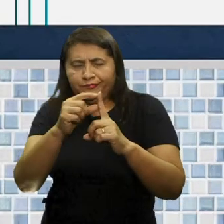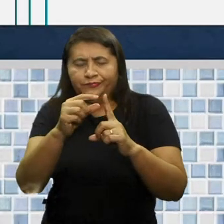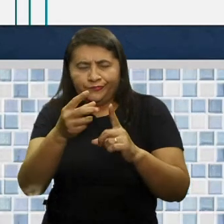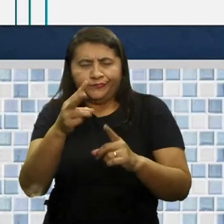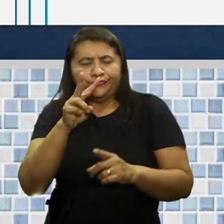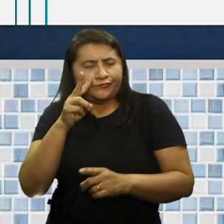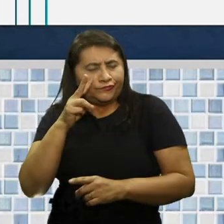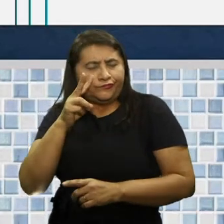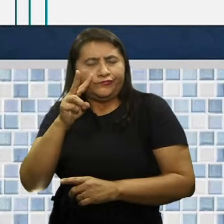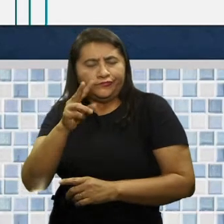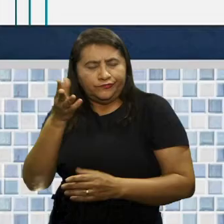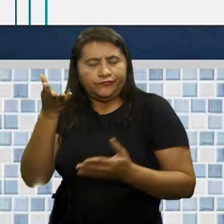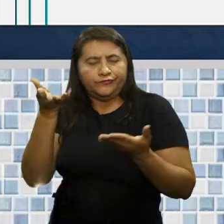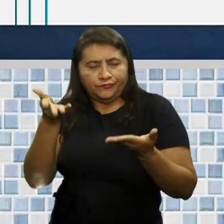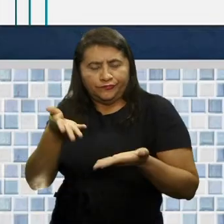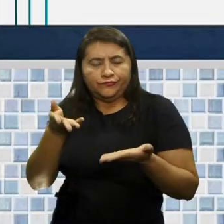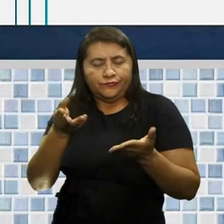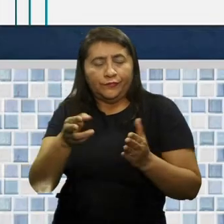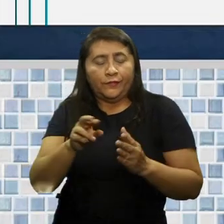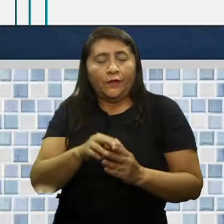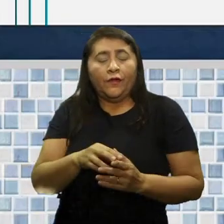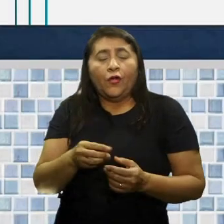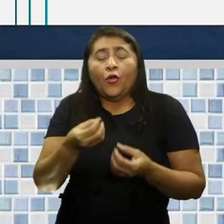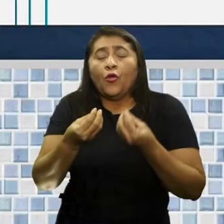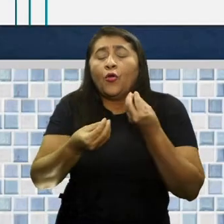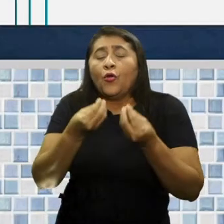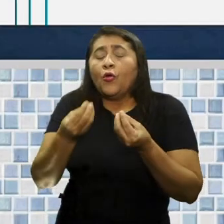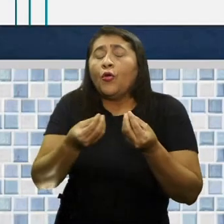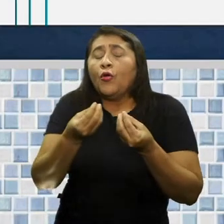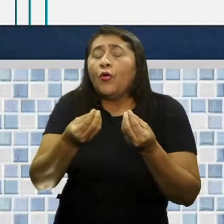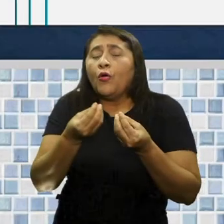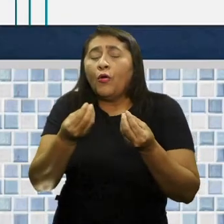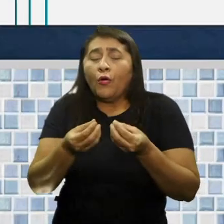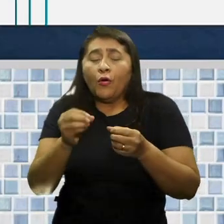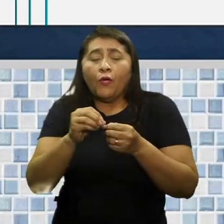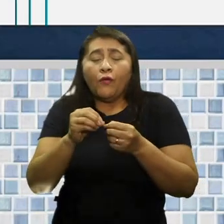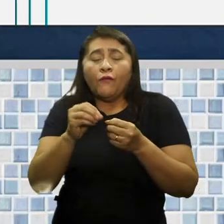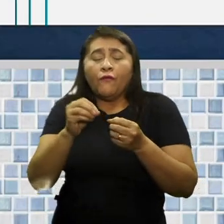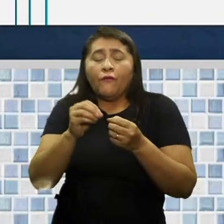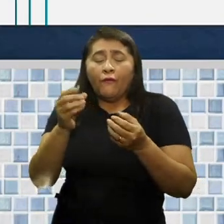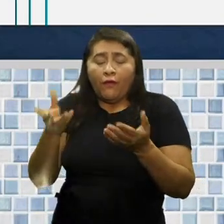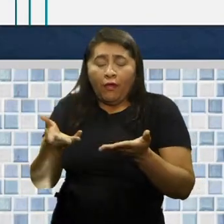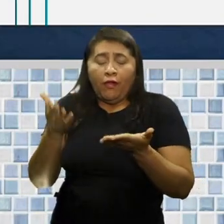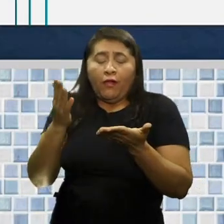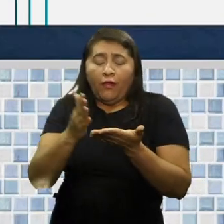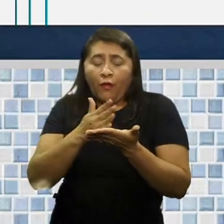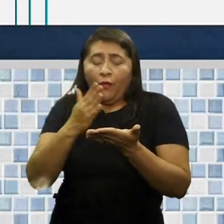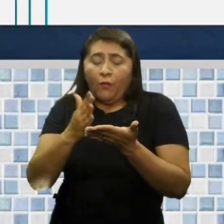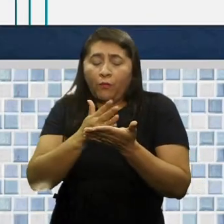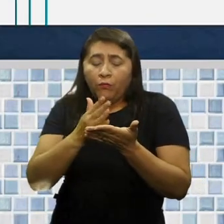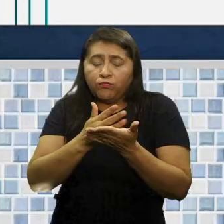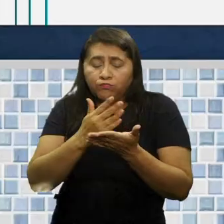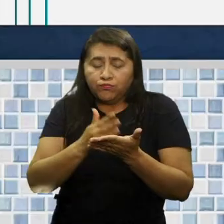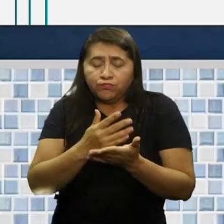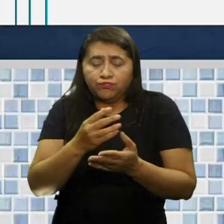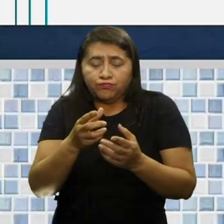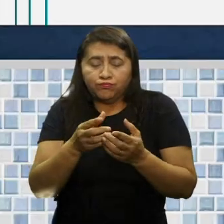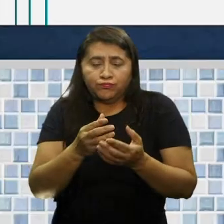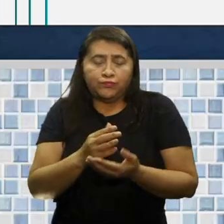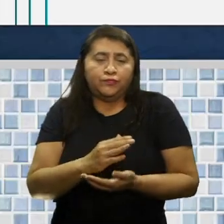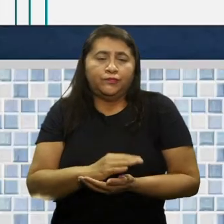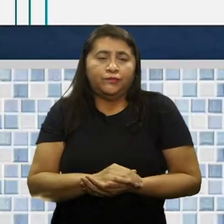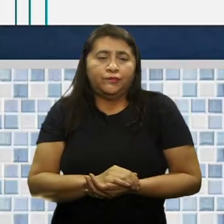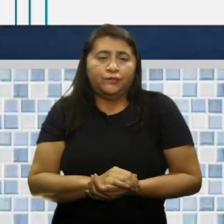né? Recipes são receitas, aquelas receitas de bolo, de comida que a gente encontra nos livros de receita. Medicine